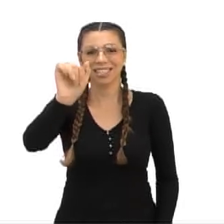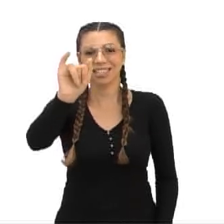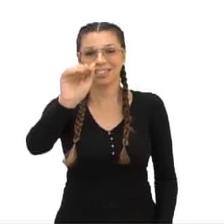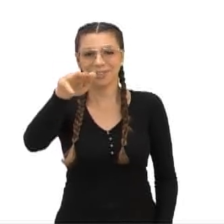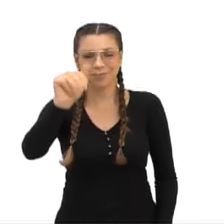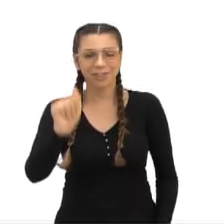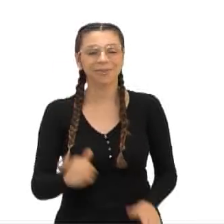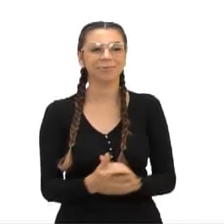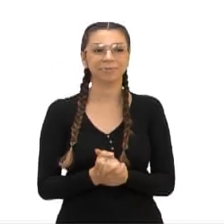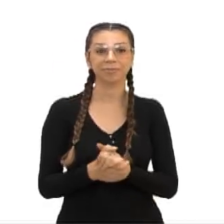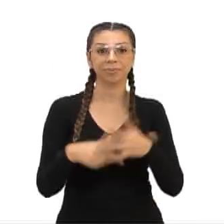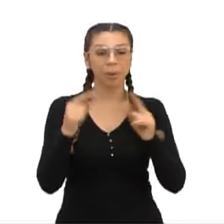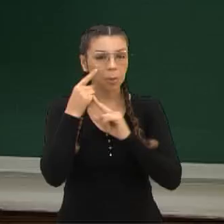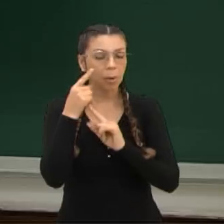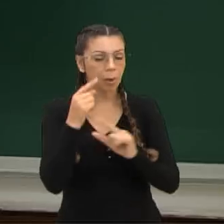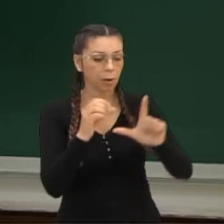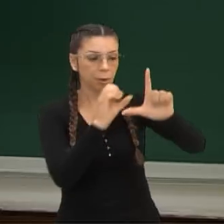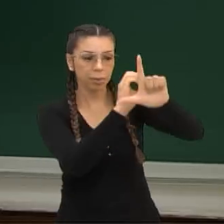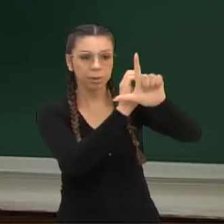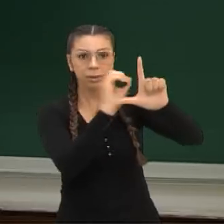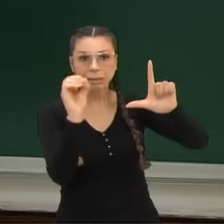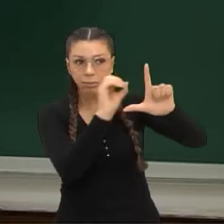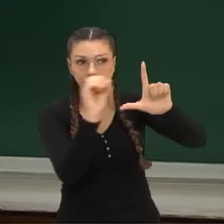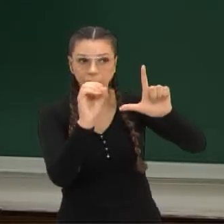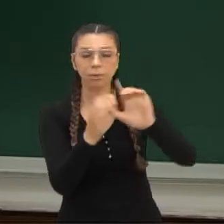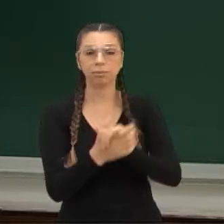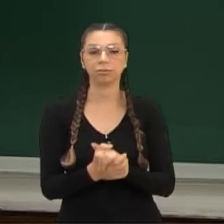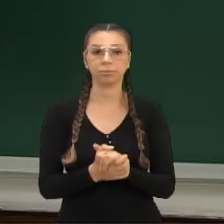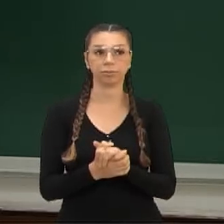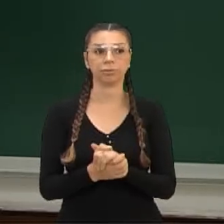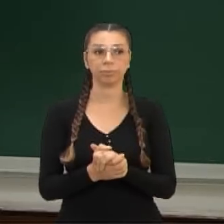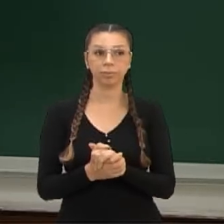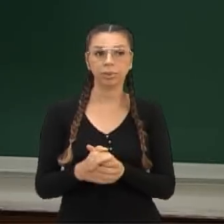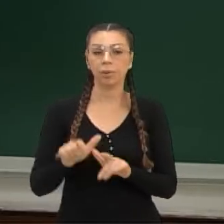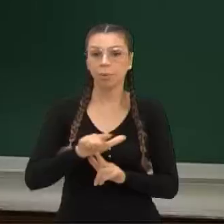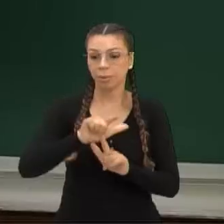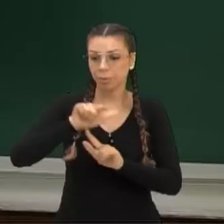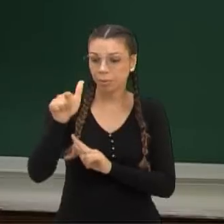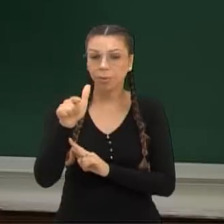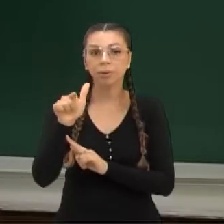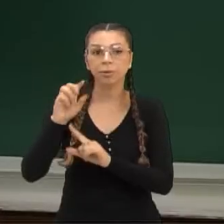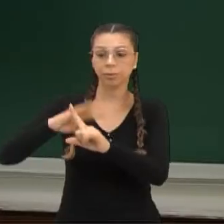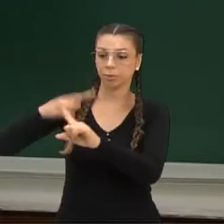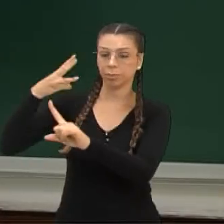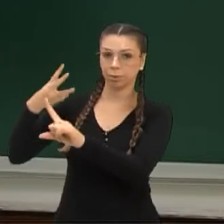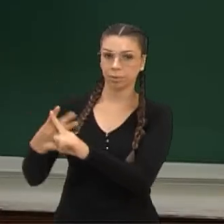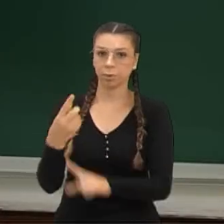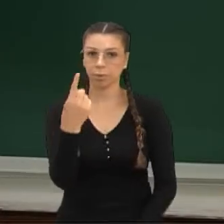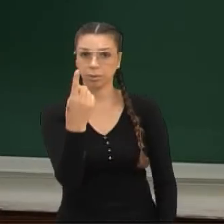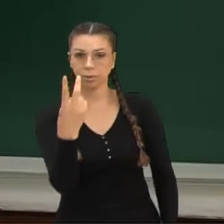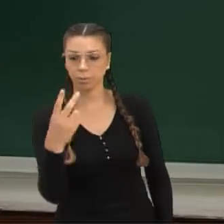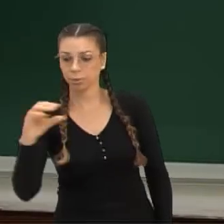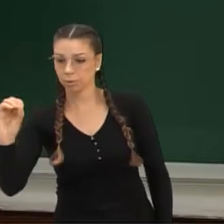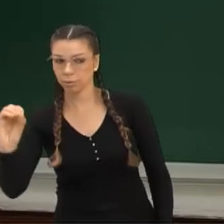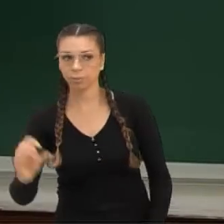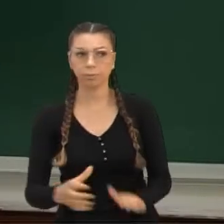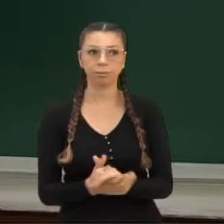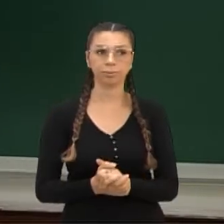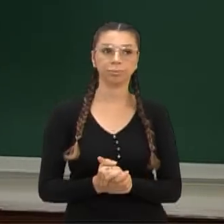0. Coordenada 12 e 0, que era 4 e 0, virou 12 e 0.